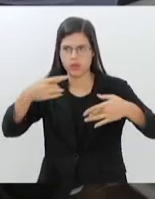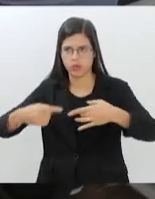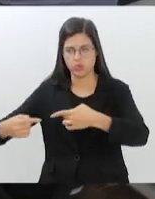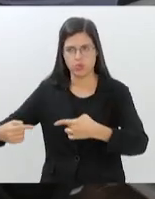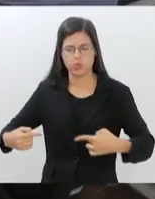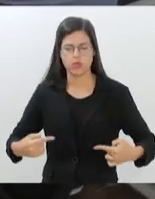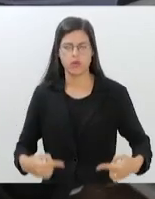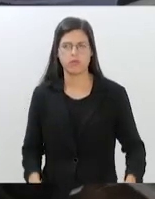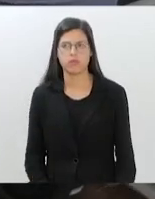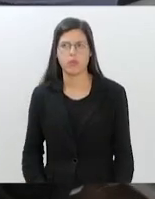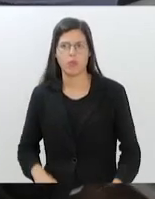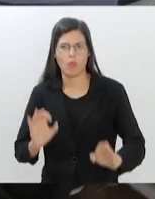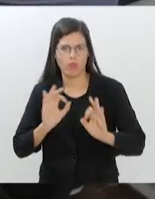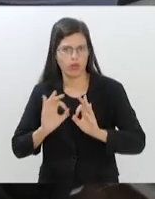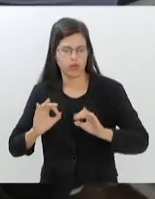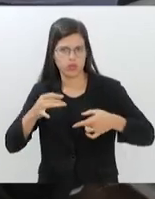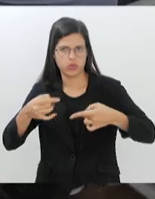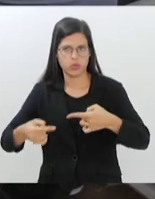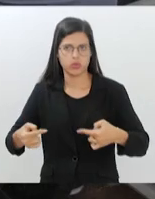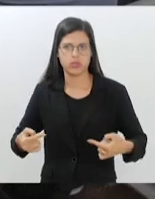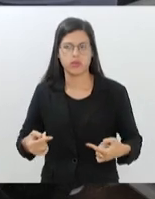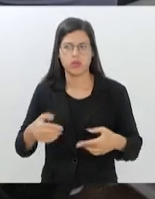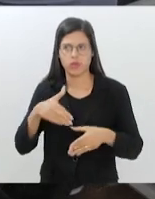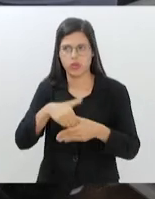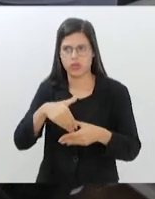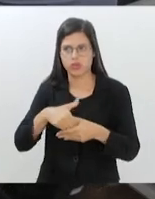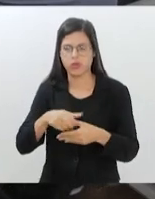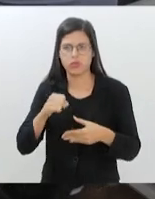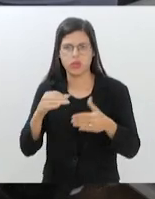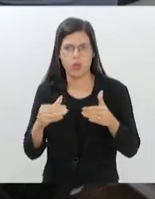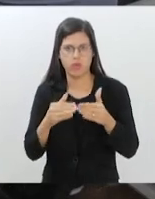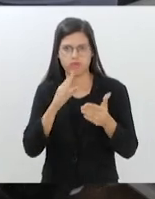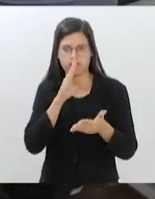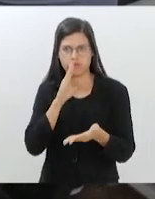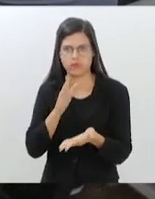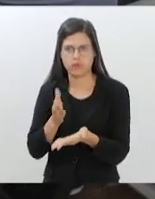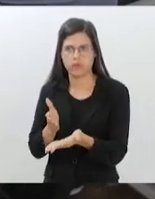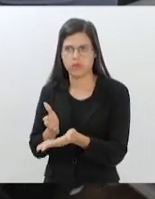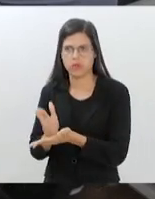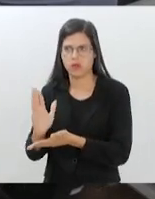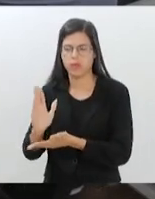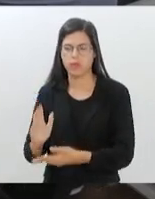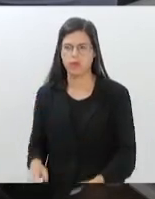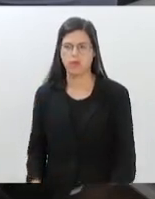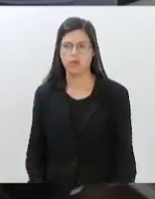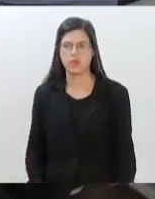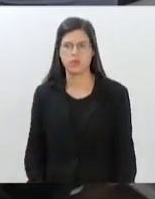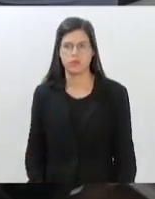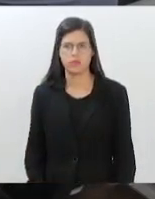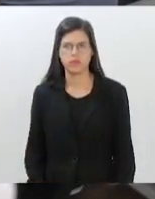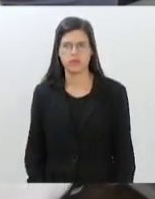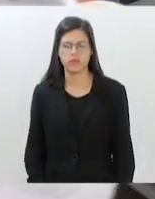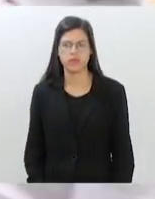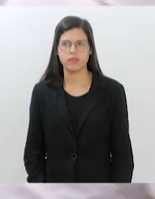discussão não havendo Quem Queira discutir em votação senhores que aprovam permaneçam comistão